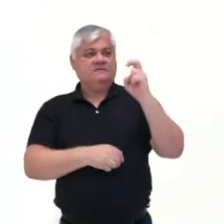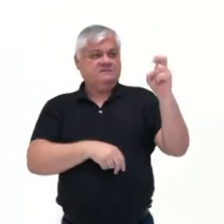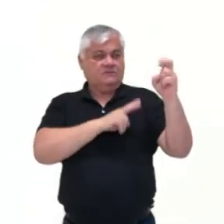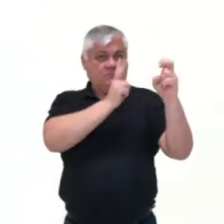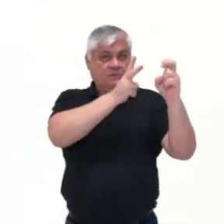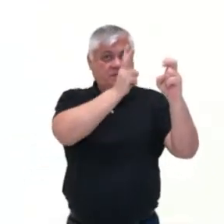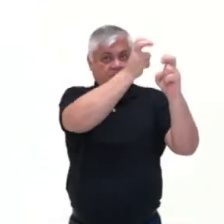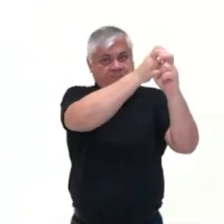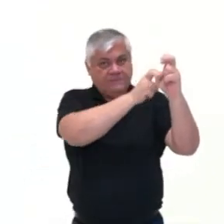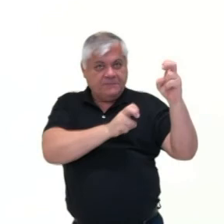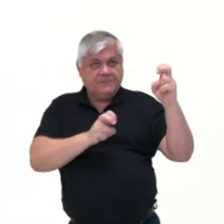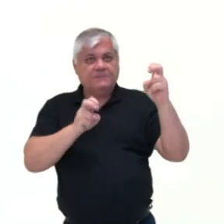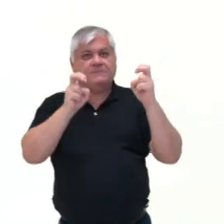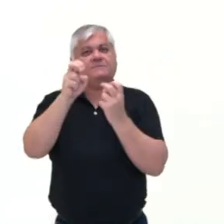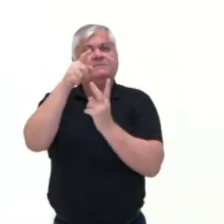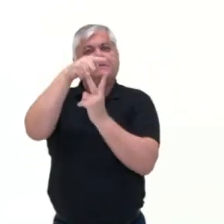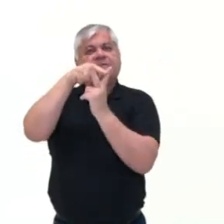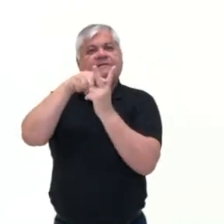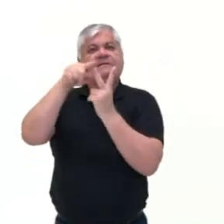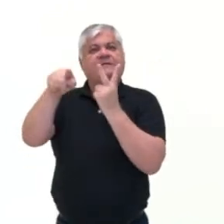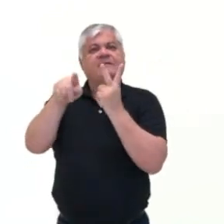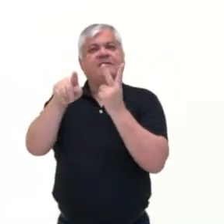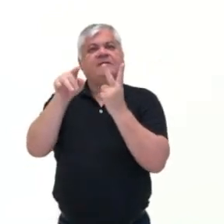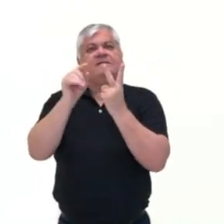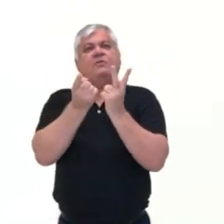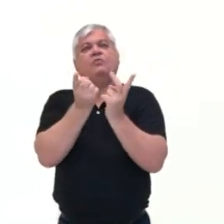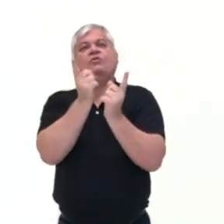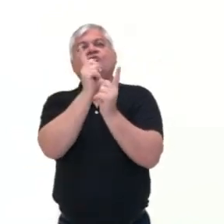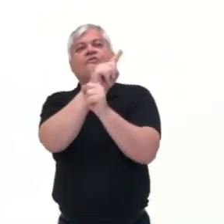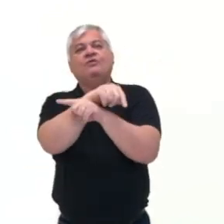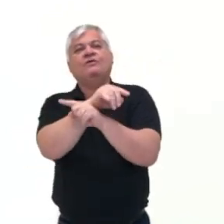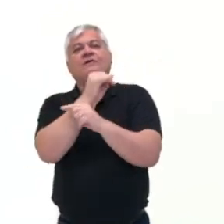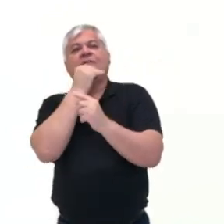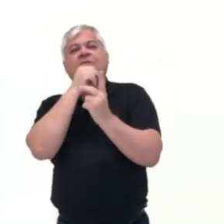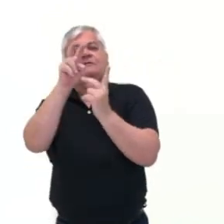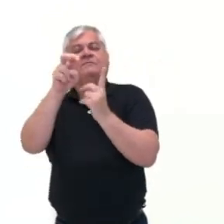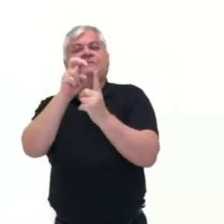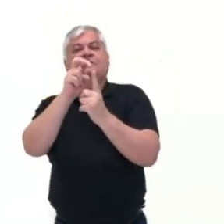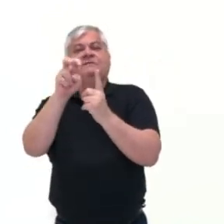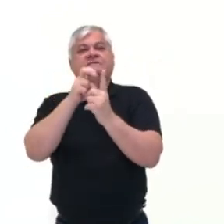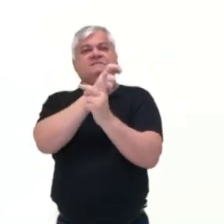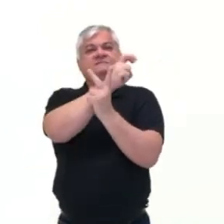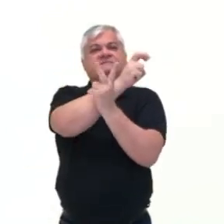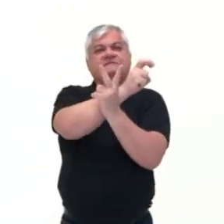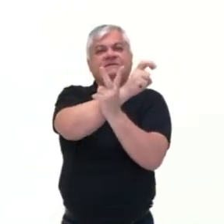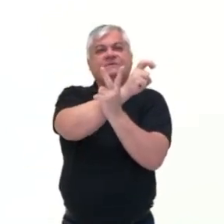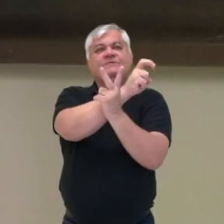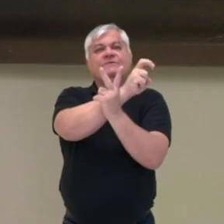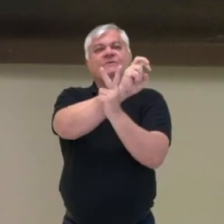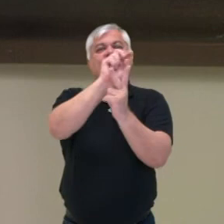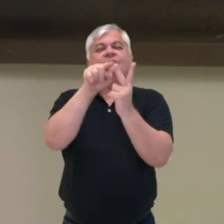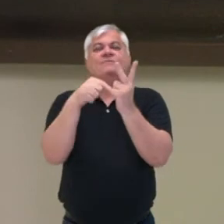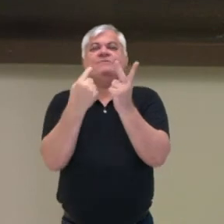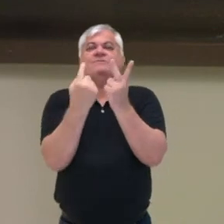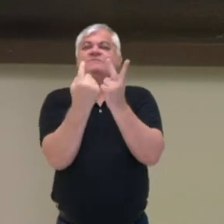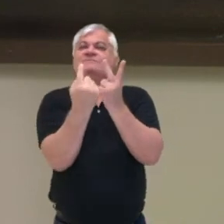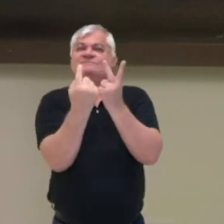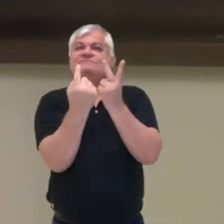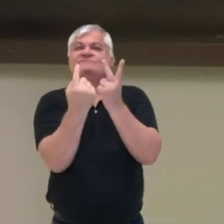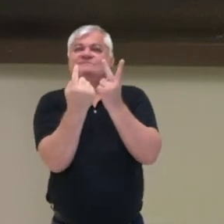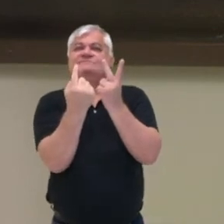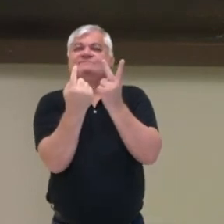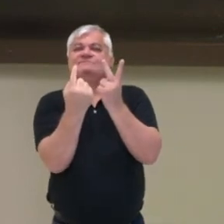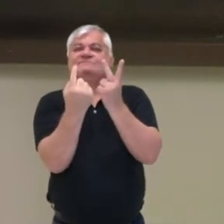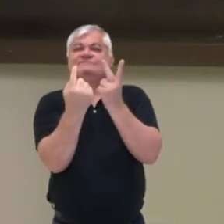passar raiz. Base permanece a mesma. O meu denominador ficou sendo o índice e